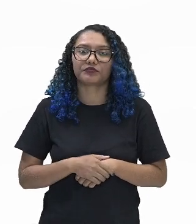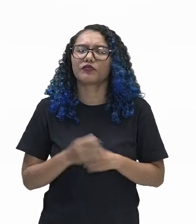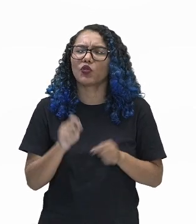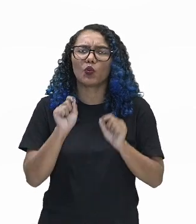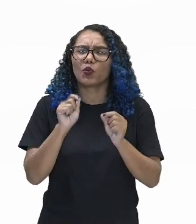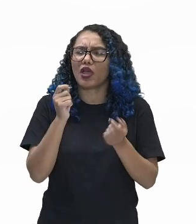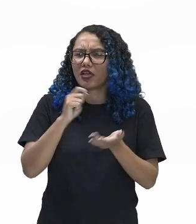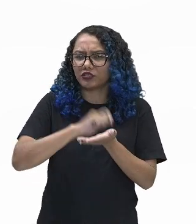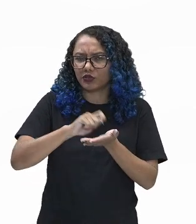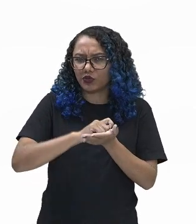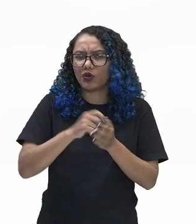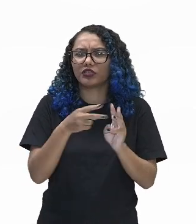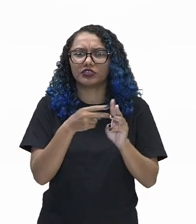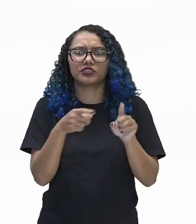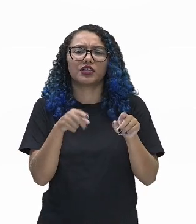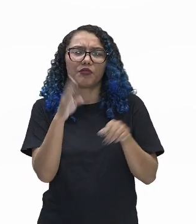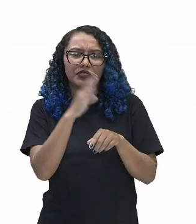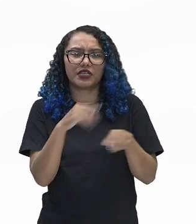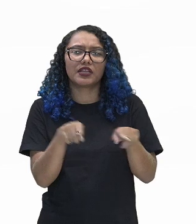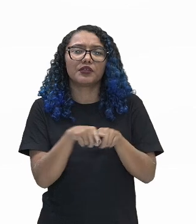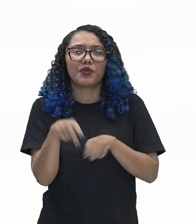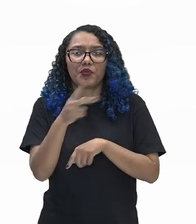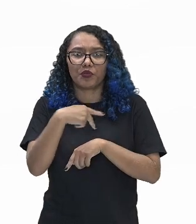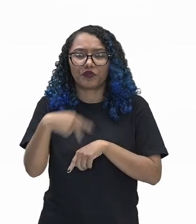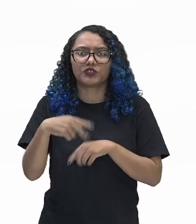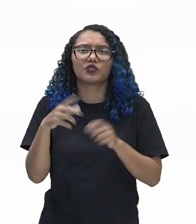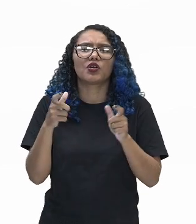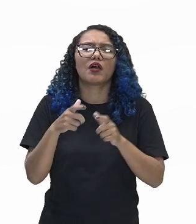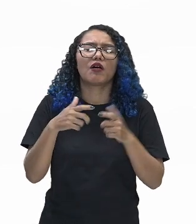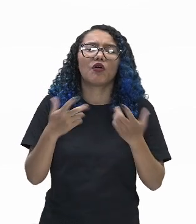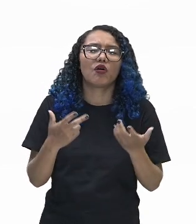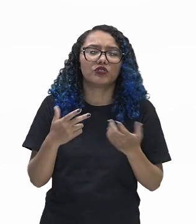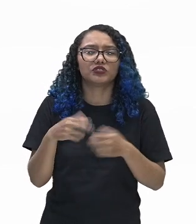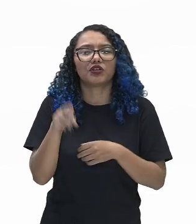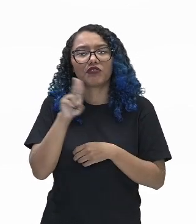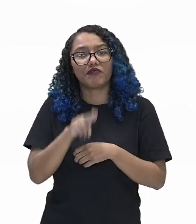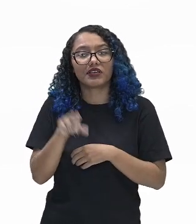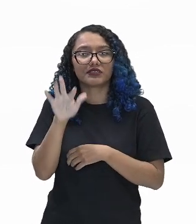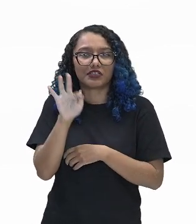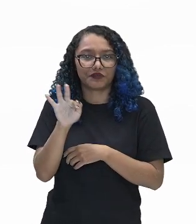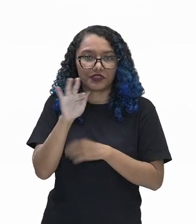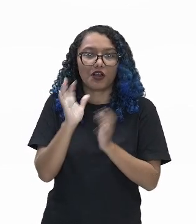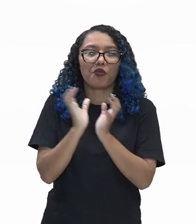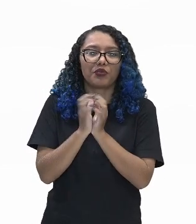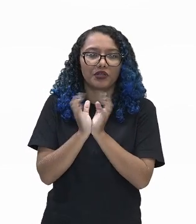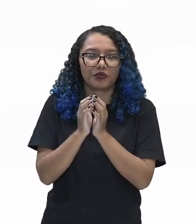e professora universitária na Universidade Federal de Pernambuco. Nasceu em